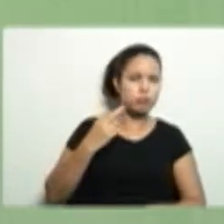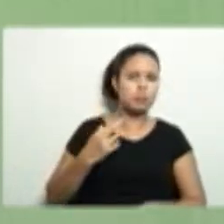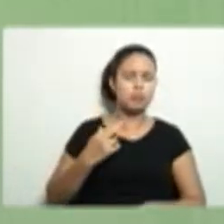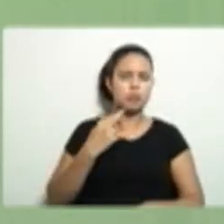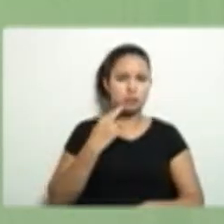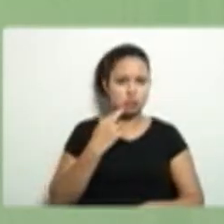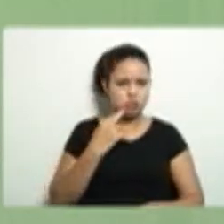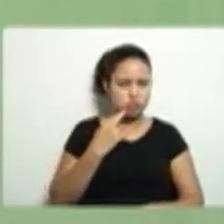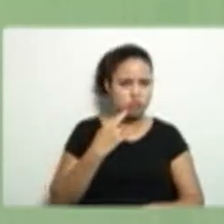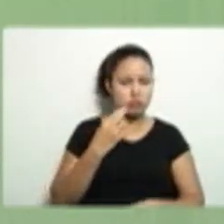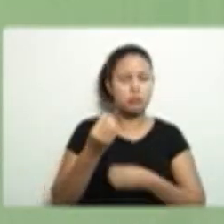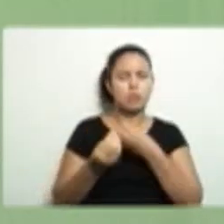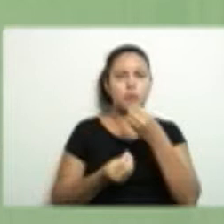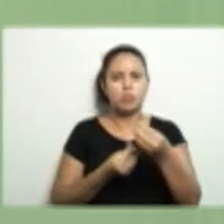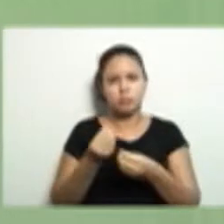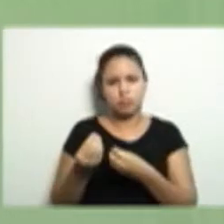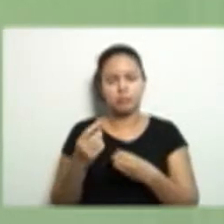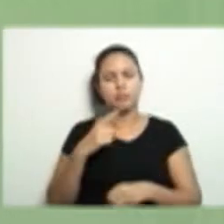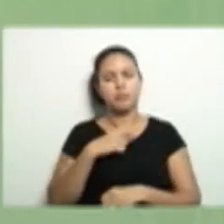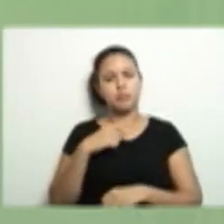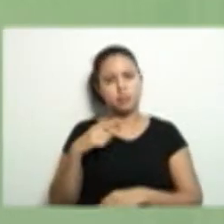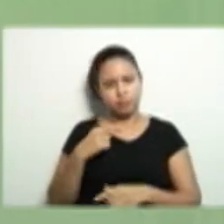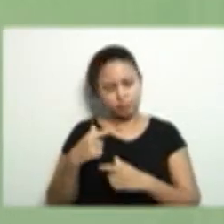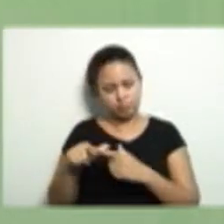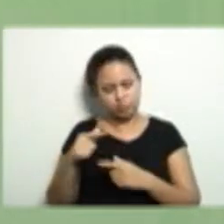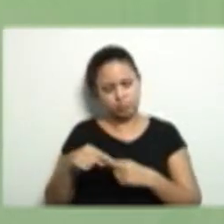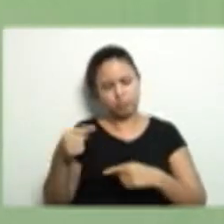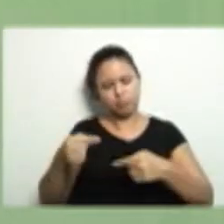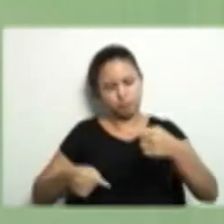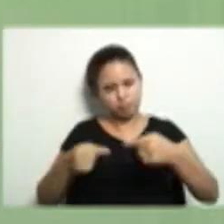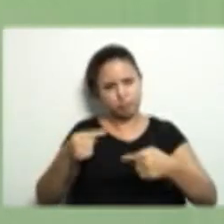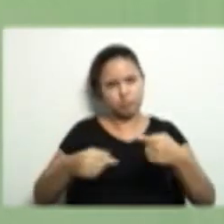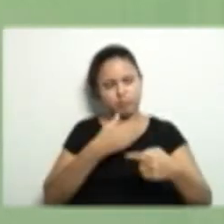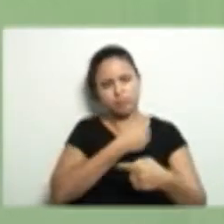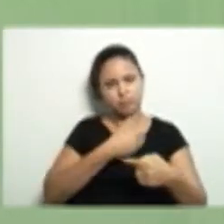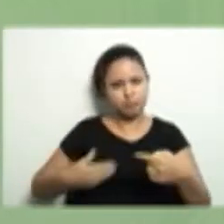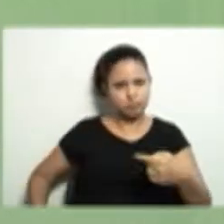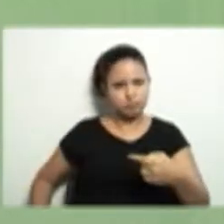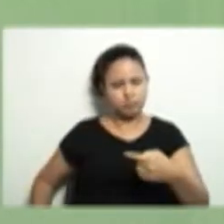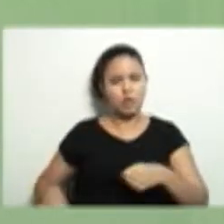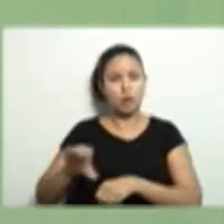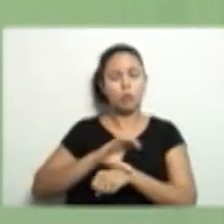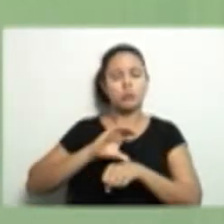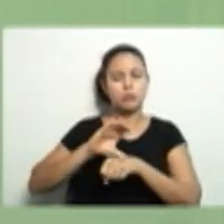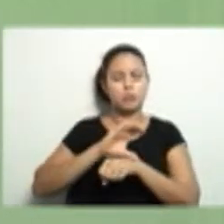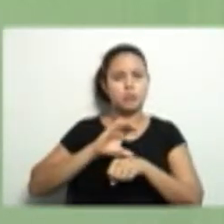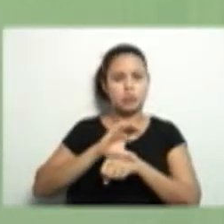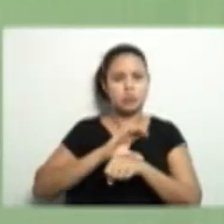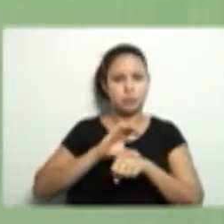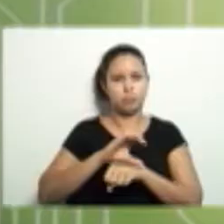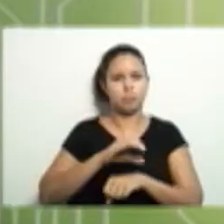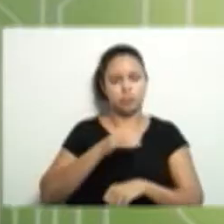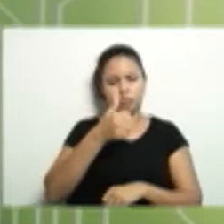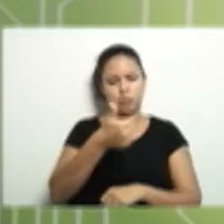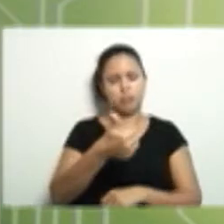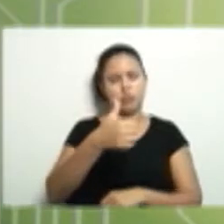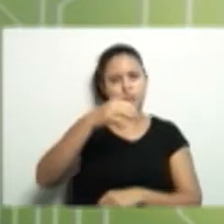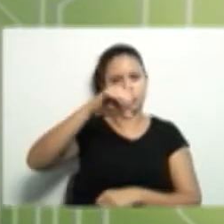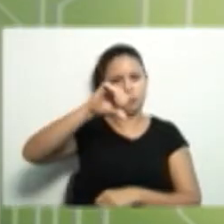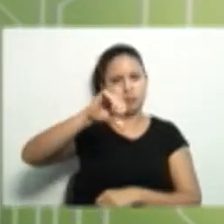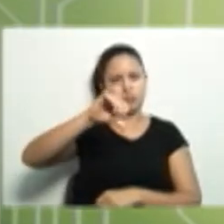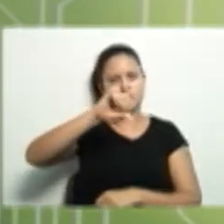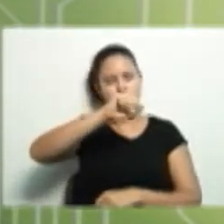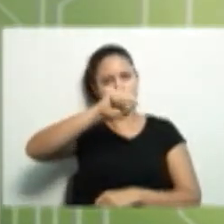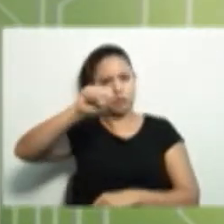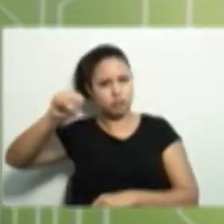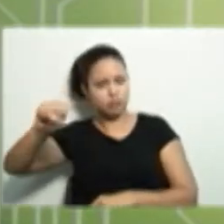políticas públicas. A gente sabe que está na nossa Constituição desde 1988 que um dos objetivos da República Federativa do